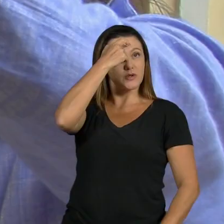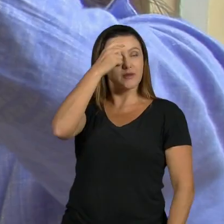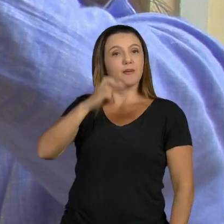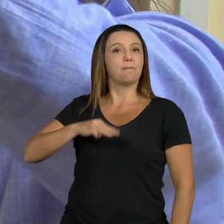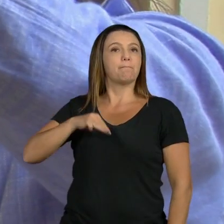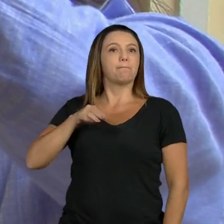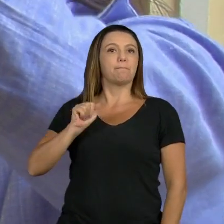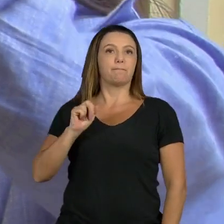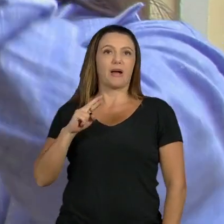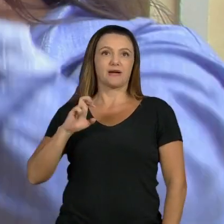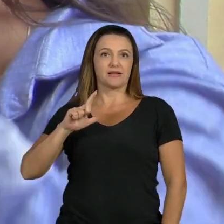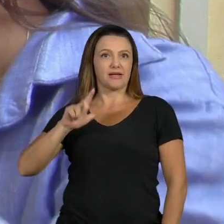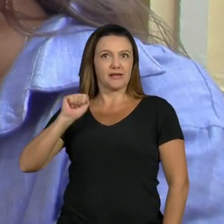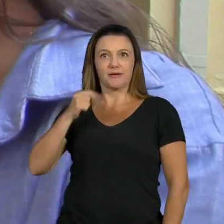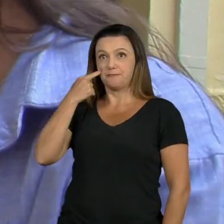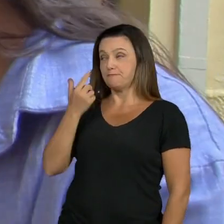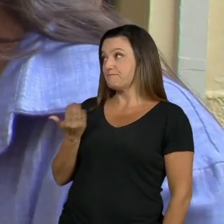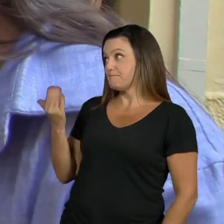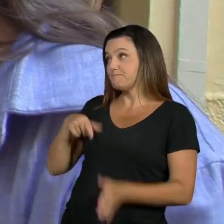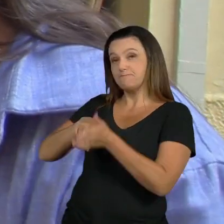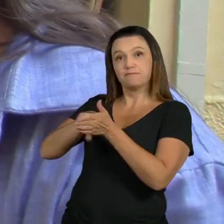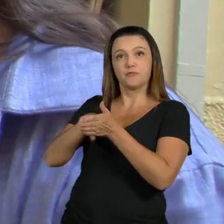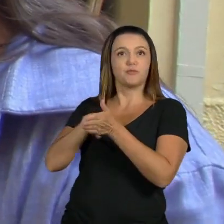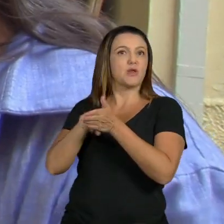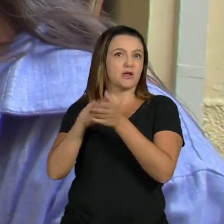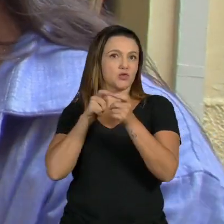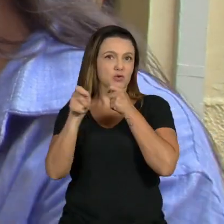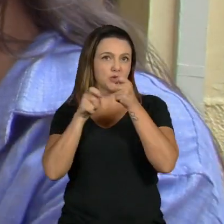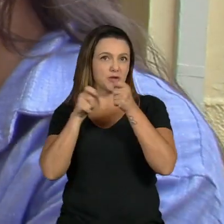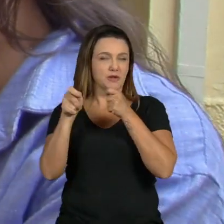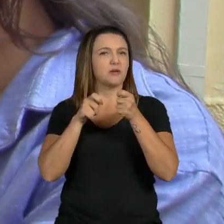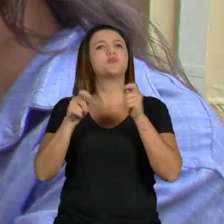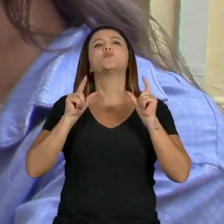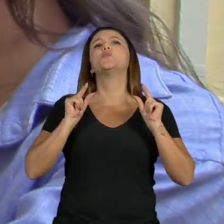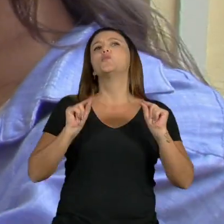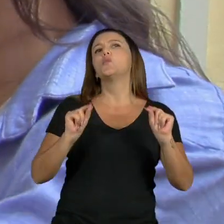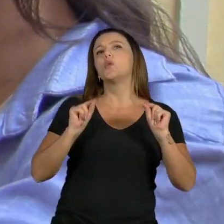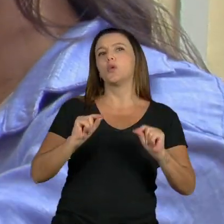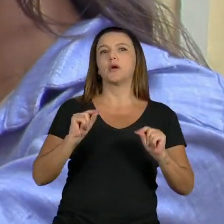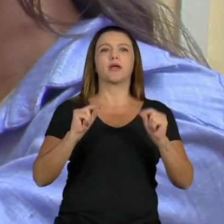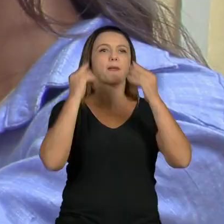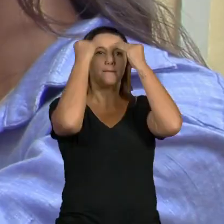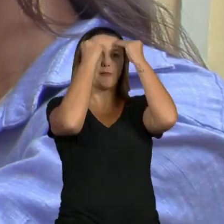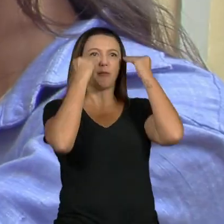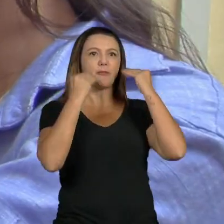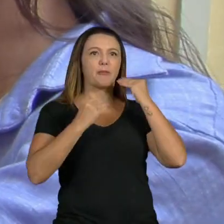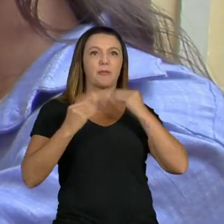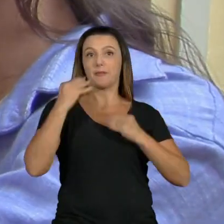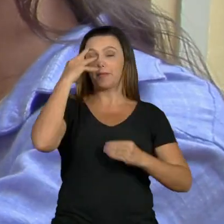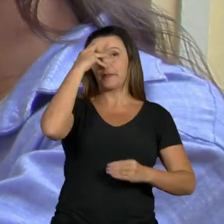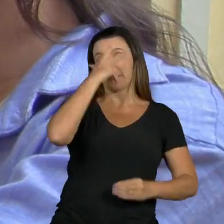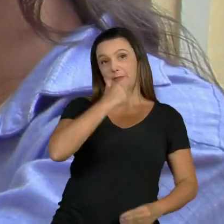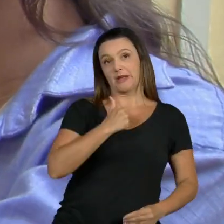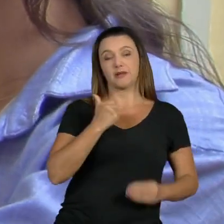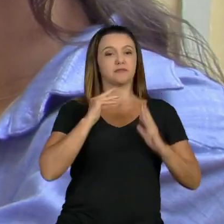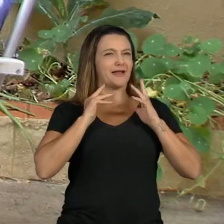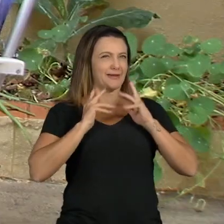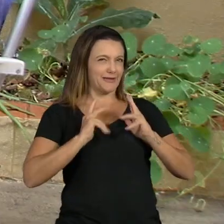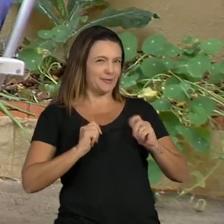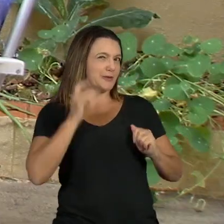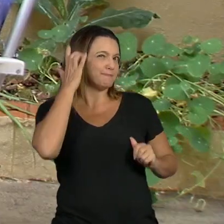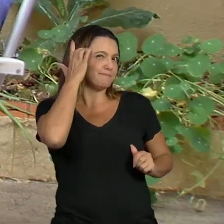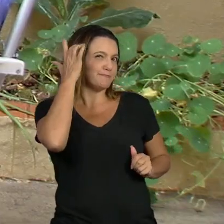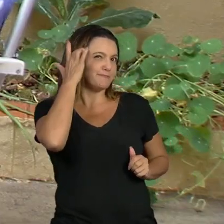Rodrigues pesquisa cosméticos da chamada beleza limpa, sustentável ou consciente.